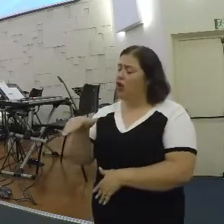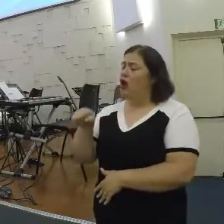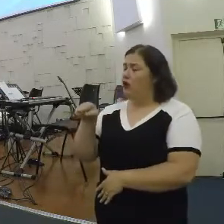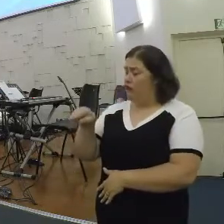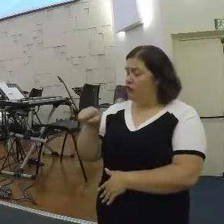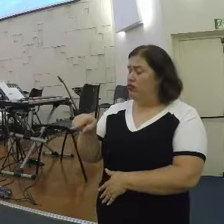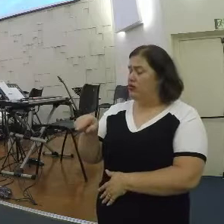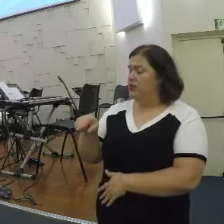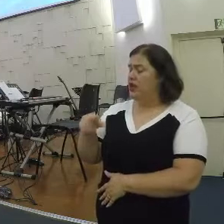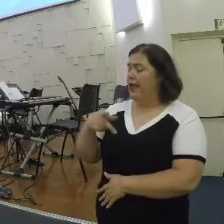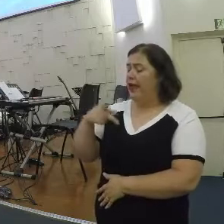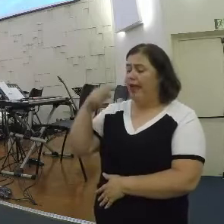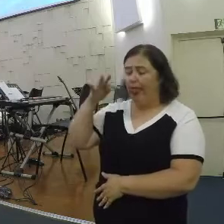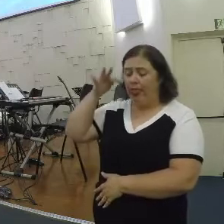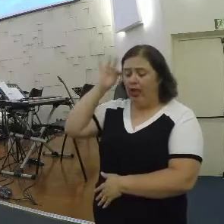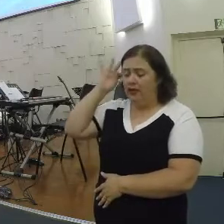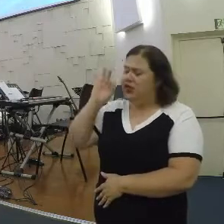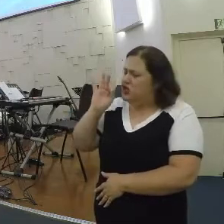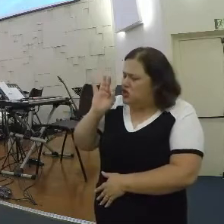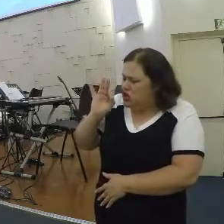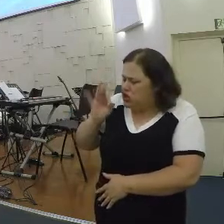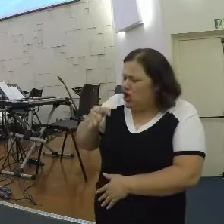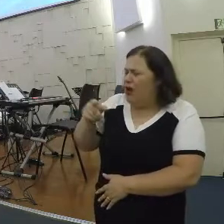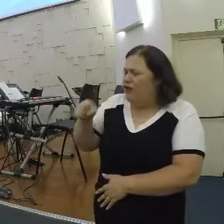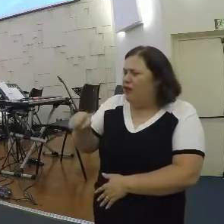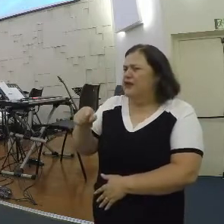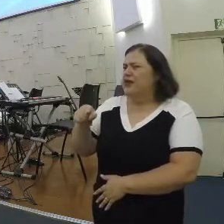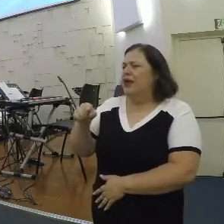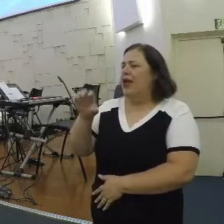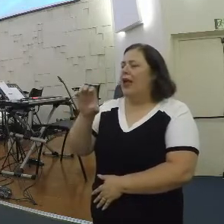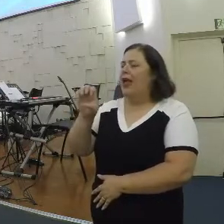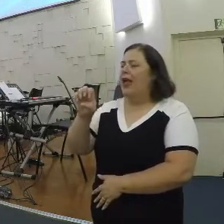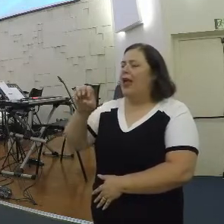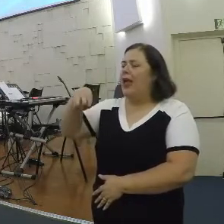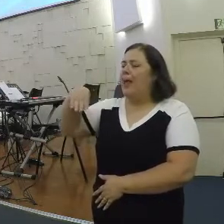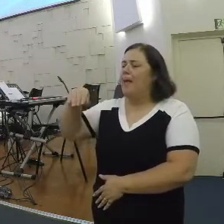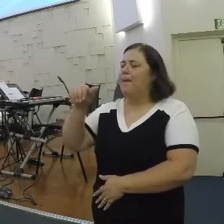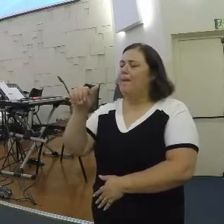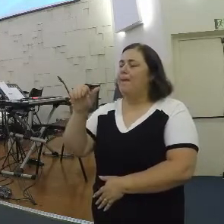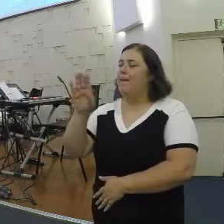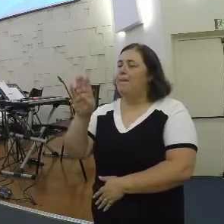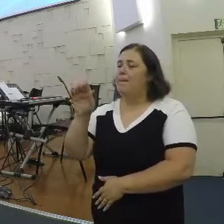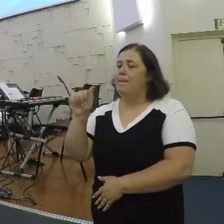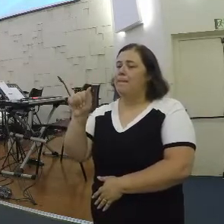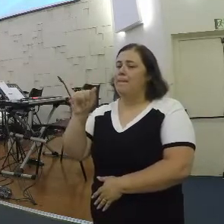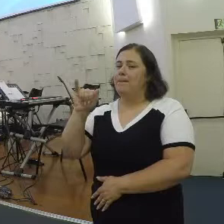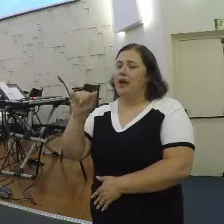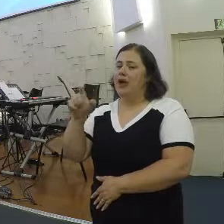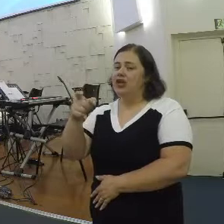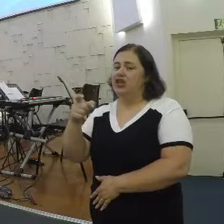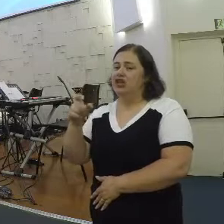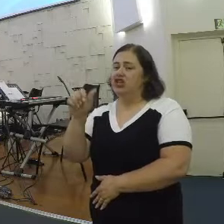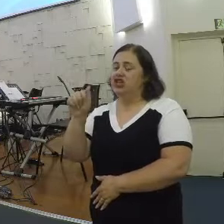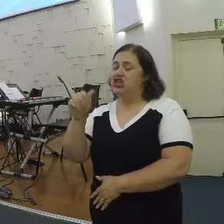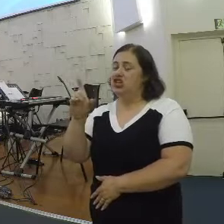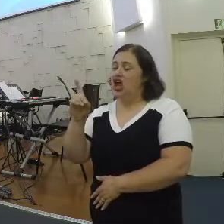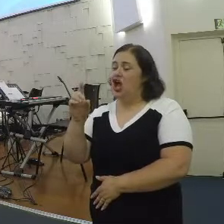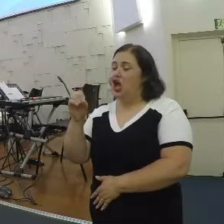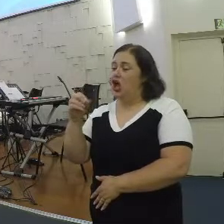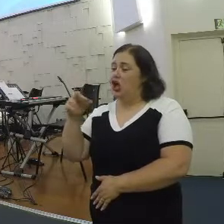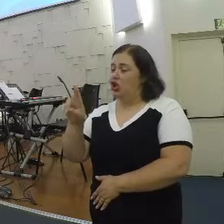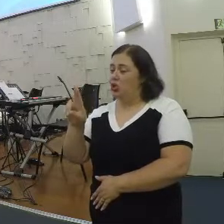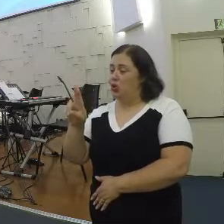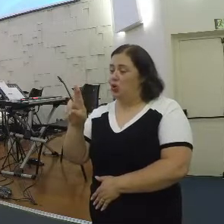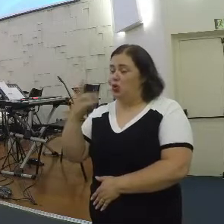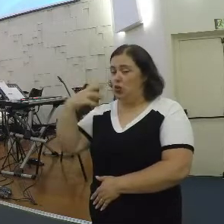rei? Eu pensei, não, tem alguma coisa errada de novo nessa sala de aula. É porque você disse que está estudando teologia